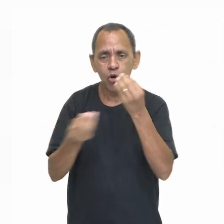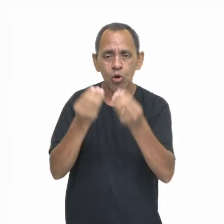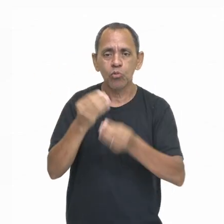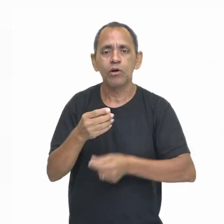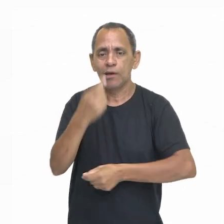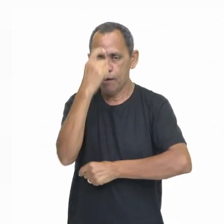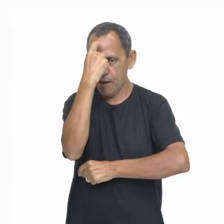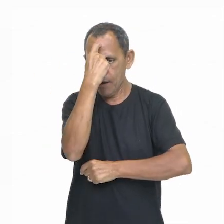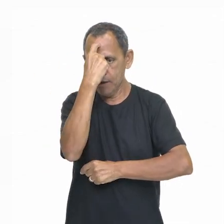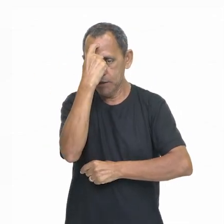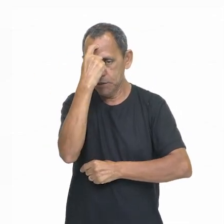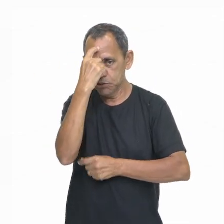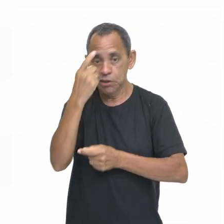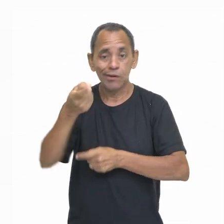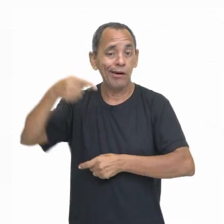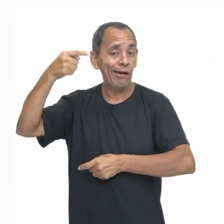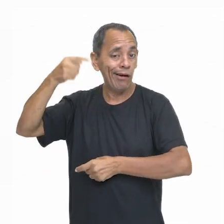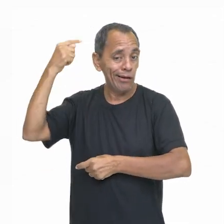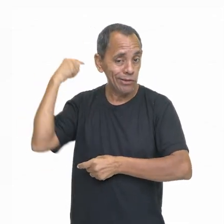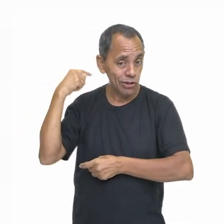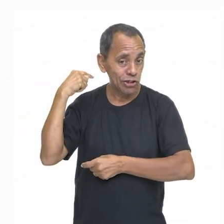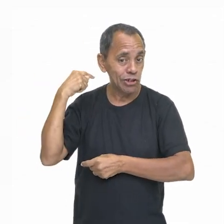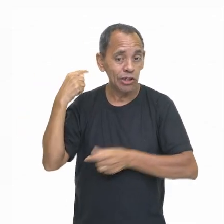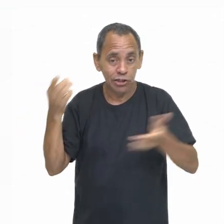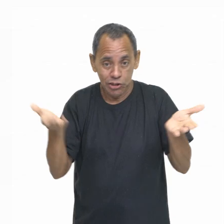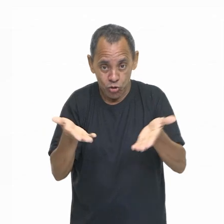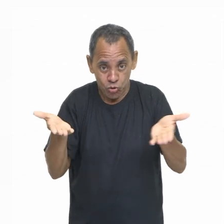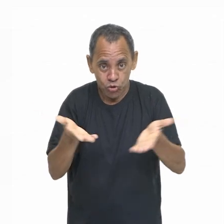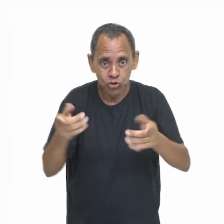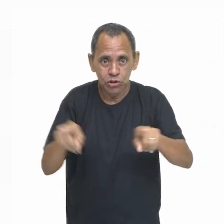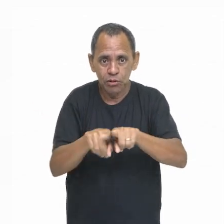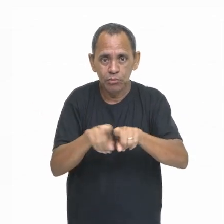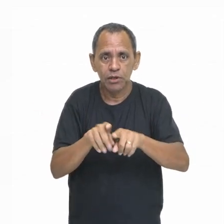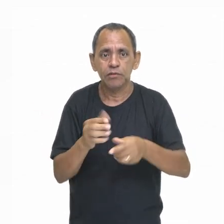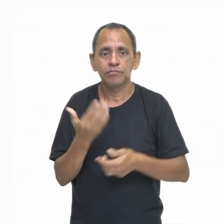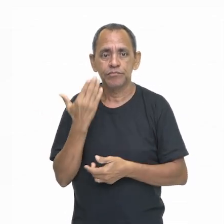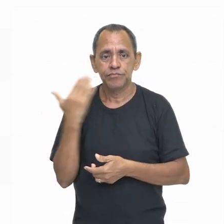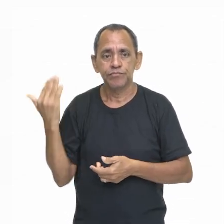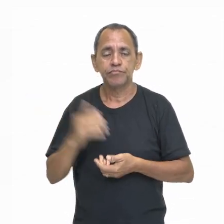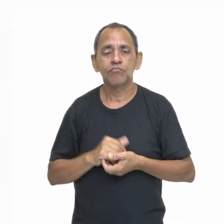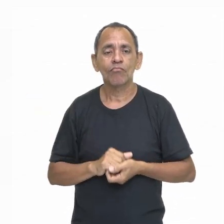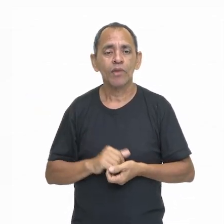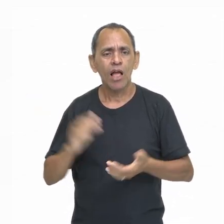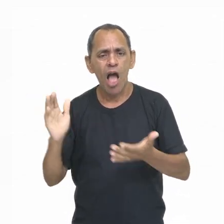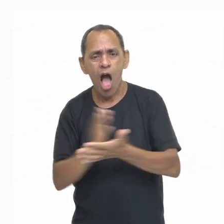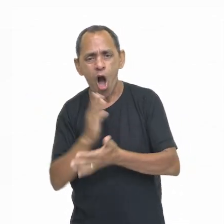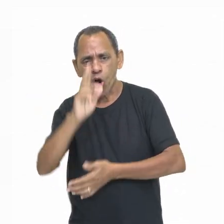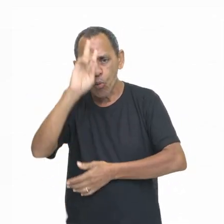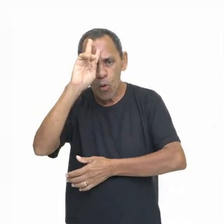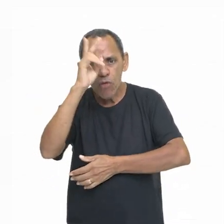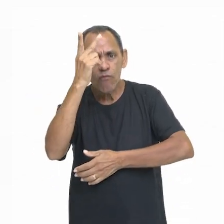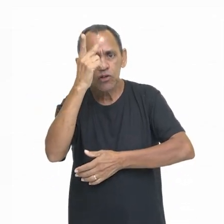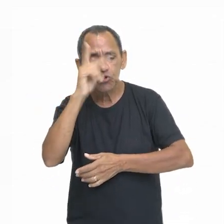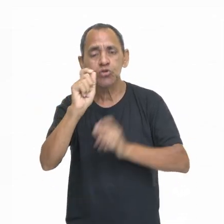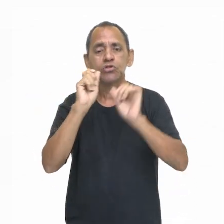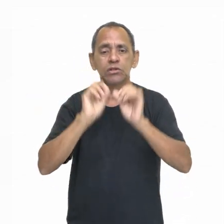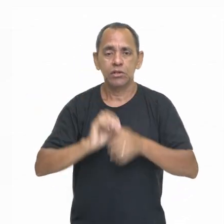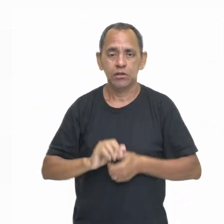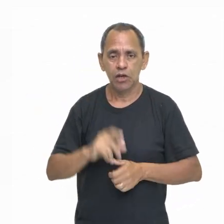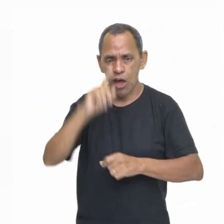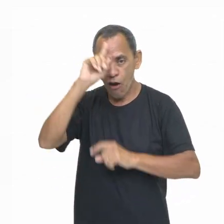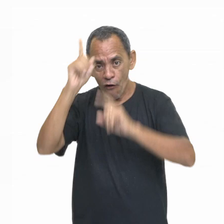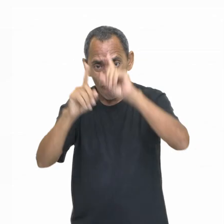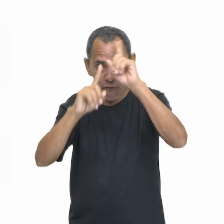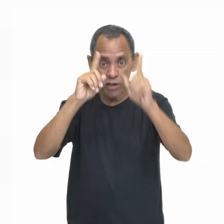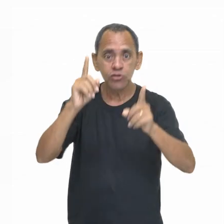tanto antiga quanto atual. Tá bom? E aqui nós trazemos algumas invenções tecnológicas importantes,